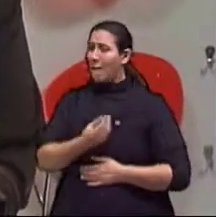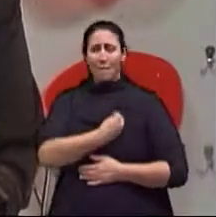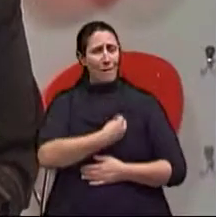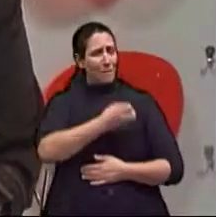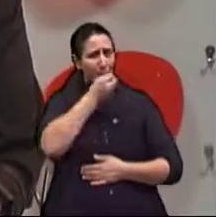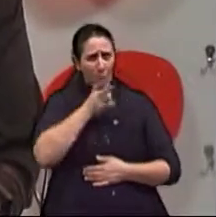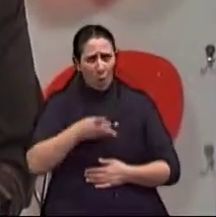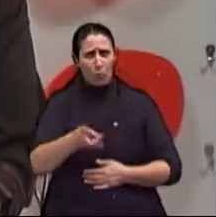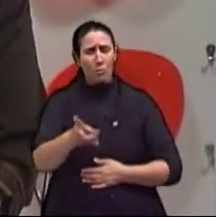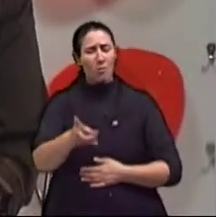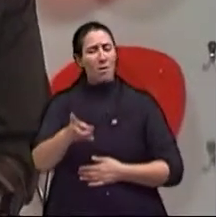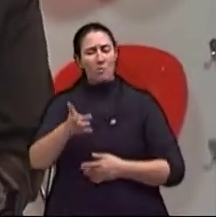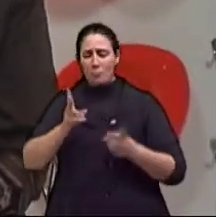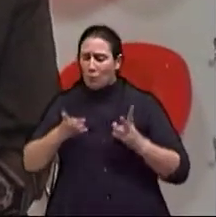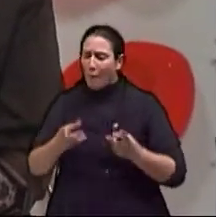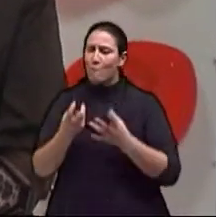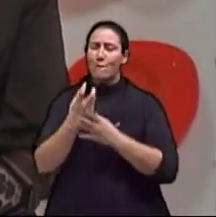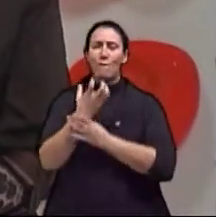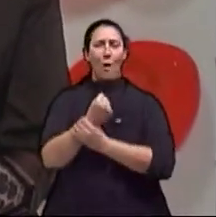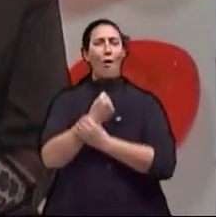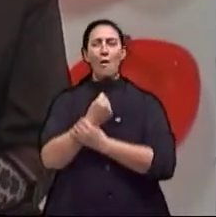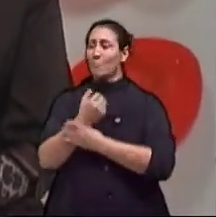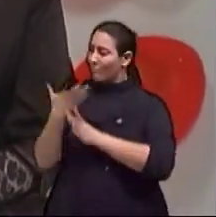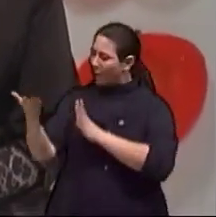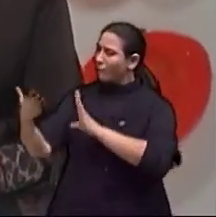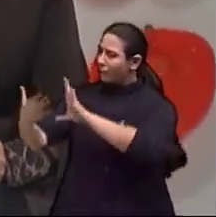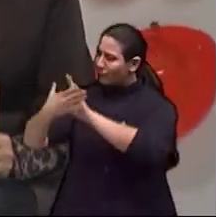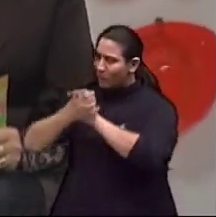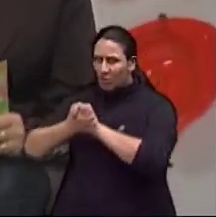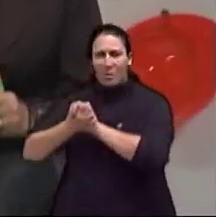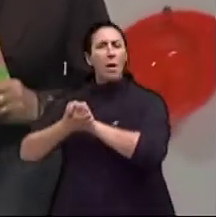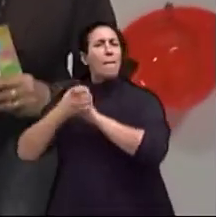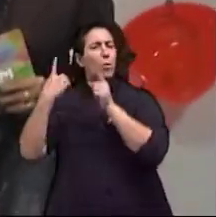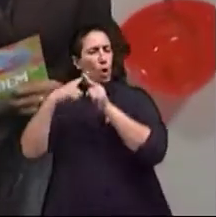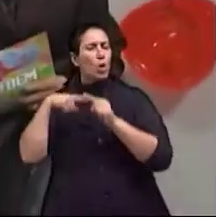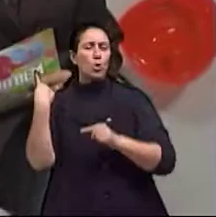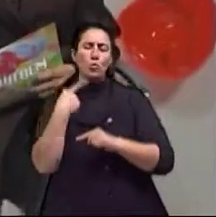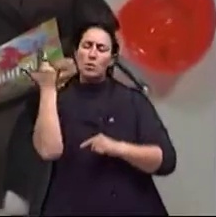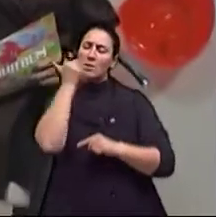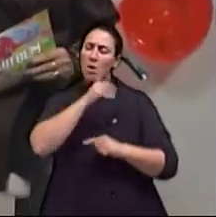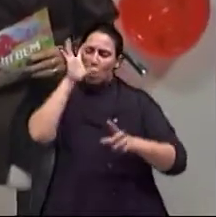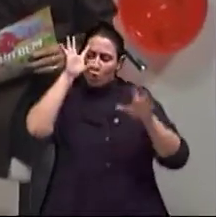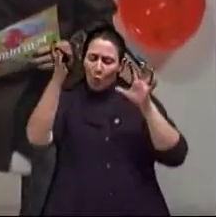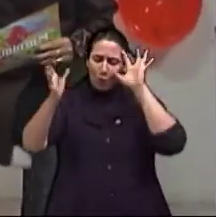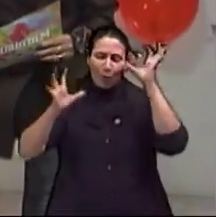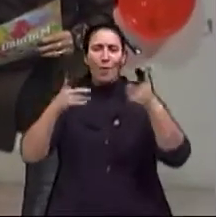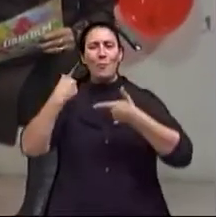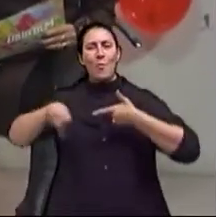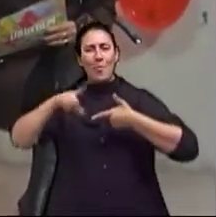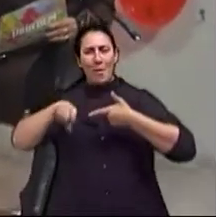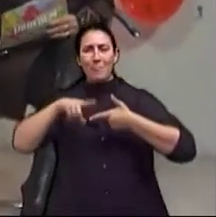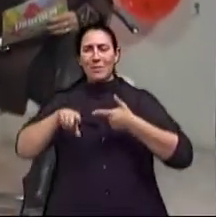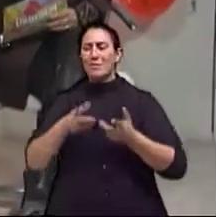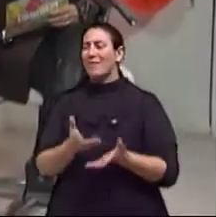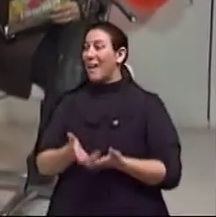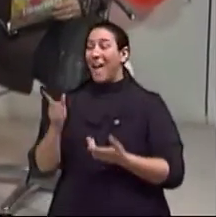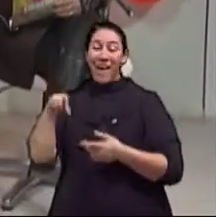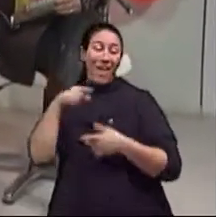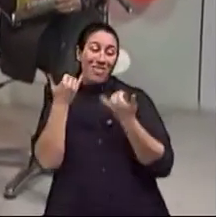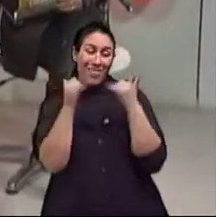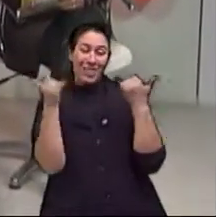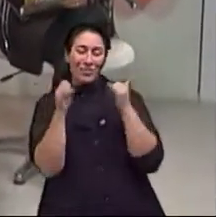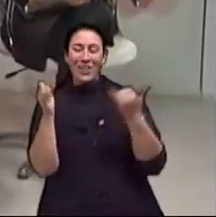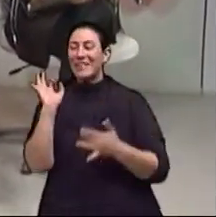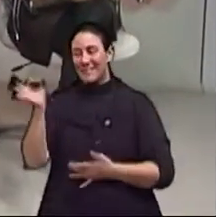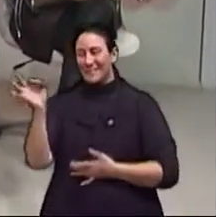bem continua aqui firme e forte vamos dar as mãos que de mãos dadas a gente resolve melhores conferências são as energias né com certeza